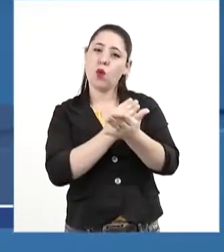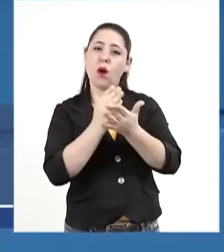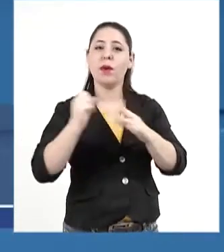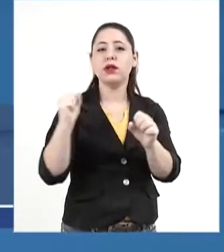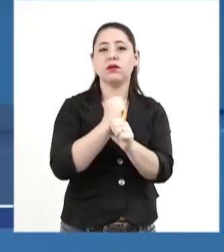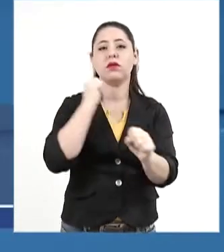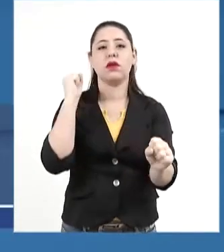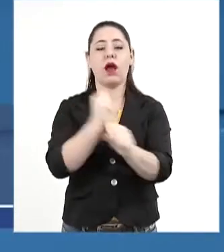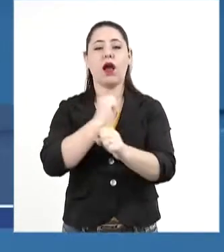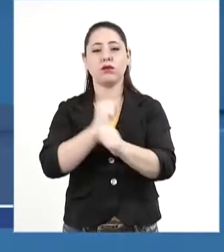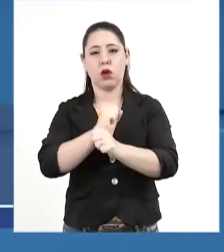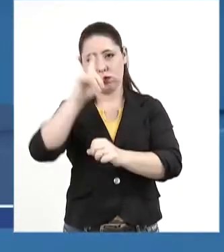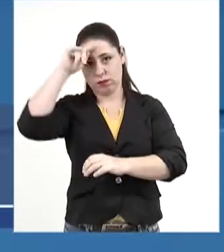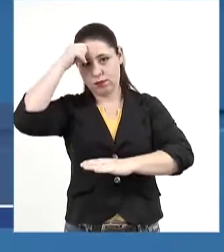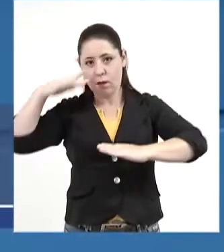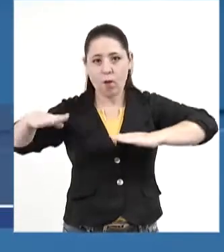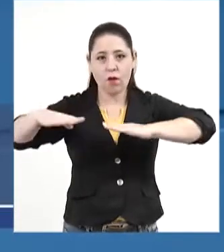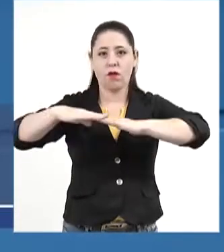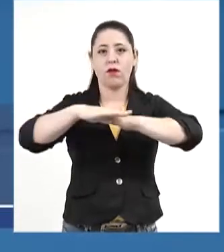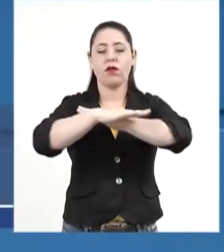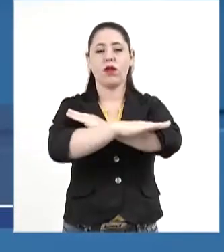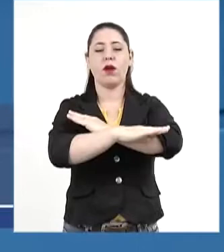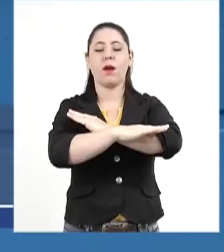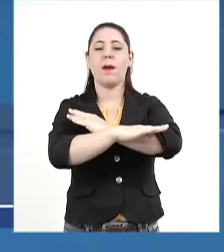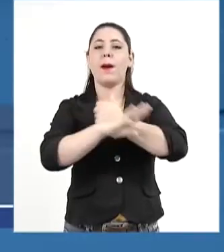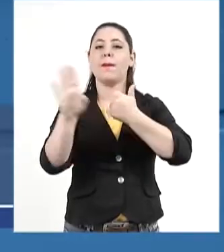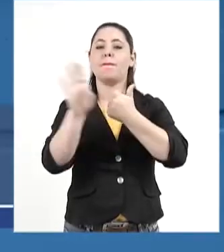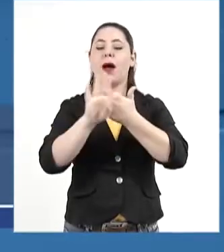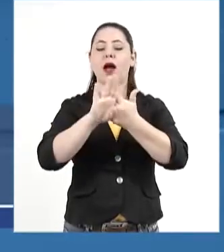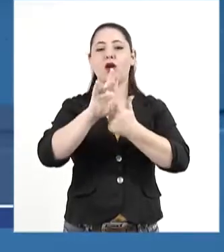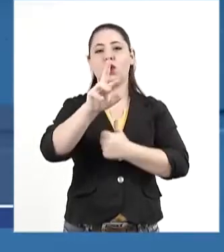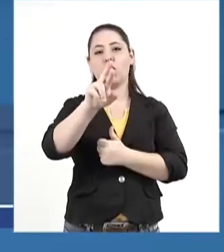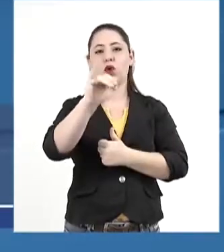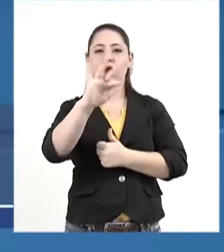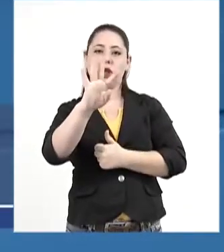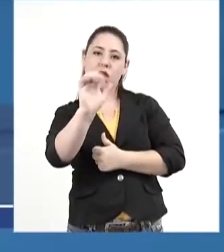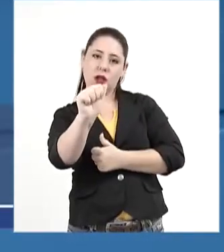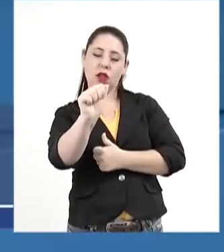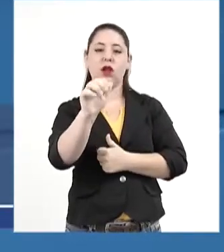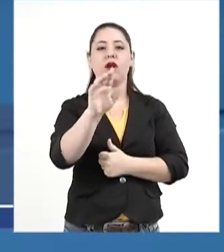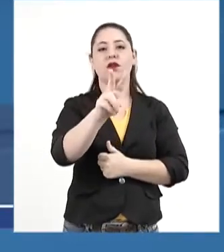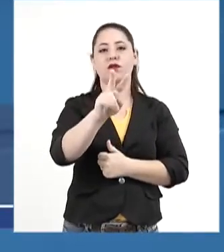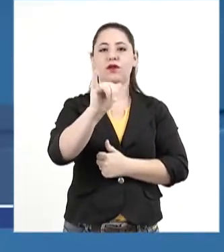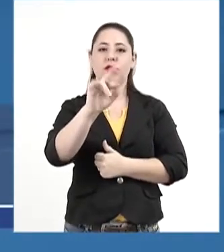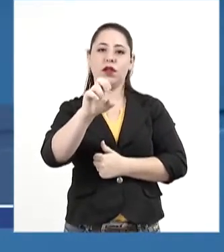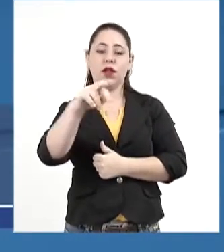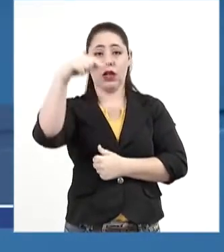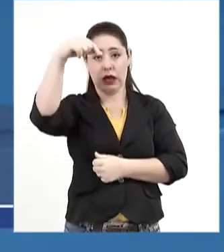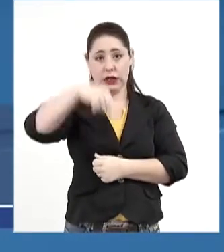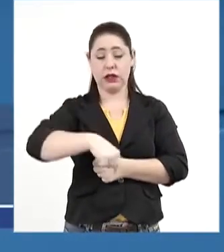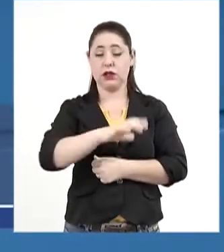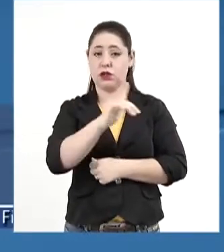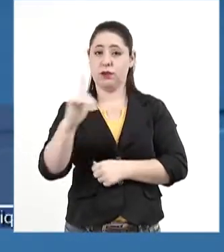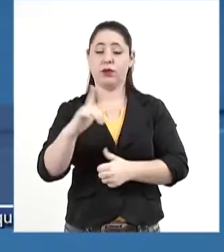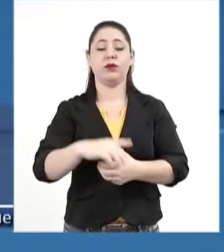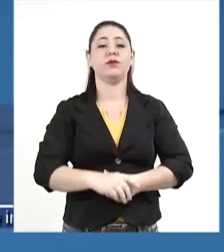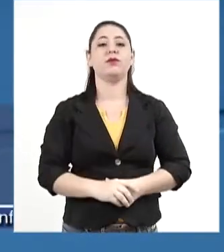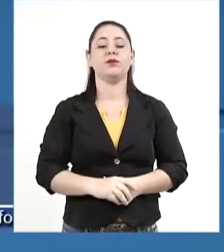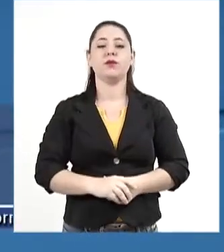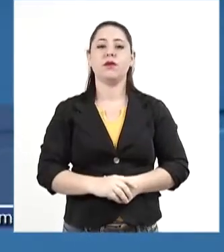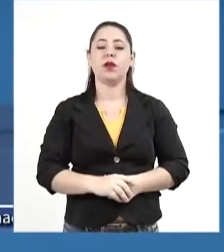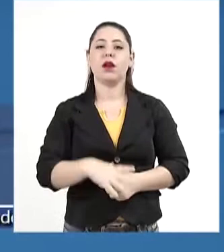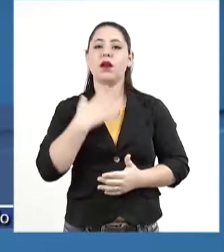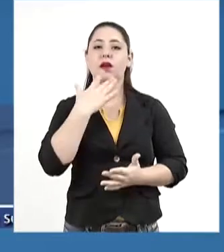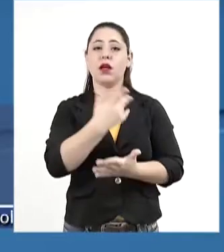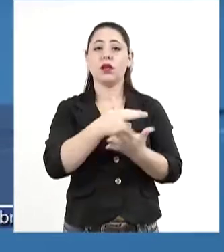obras de pavimentação asfáltica do bairro Rita Vieira e Parque Dallas, nessa capital. Um